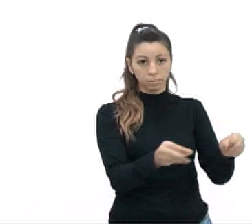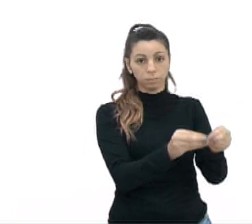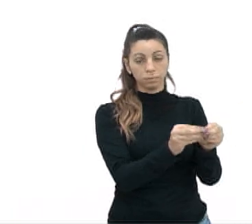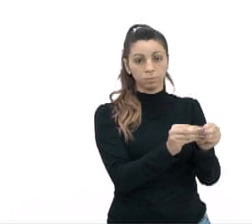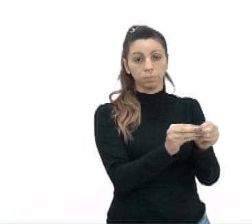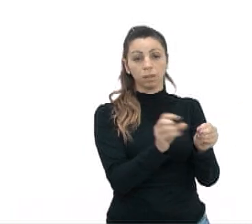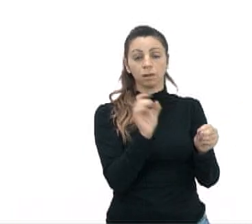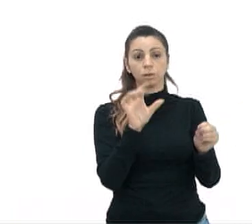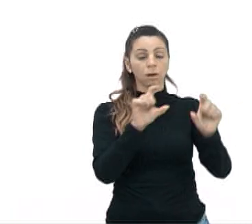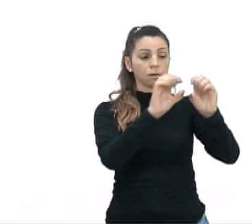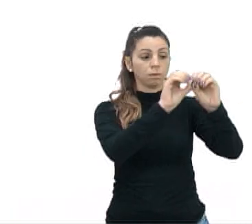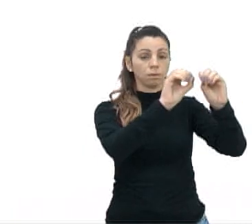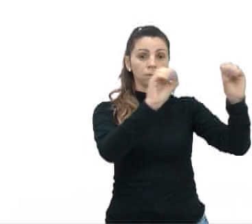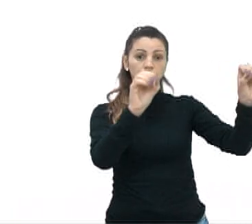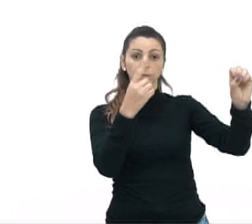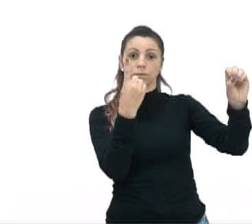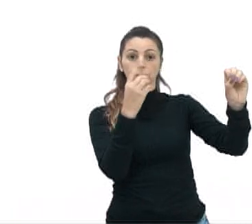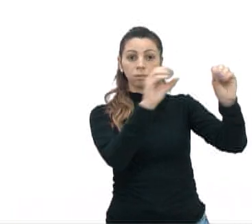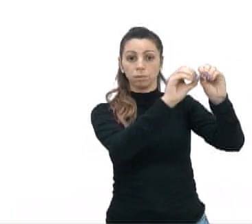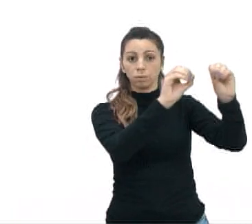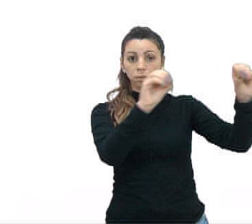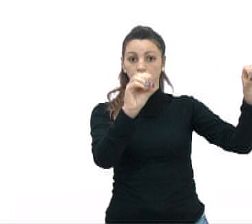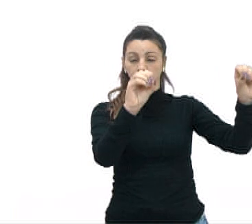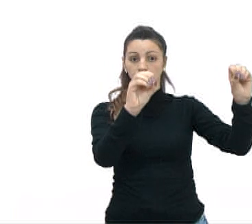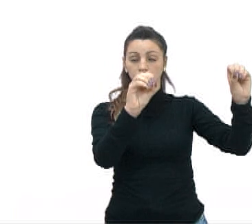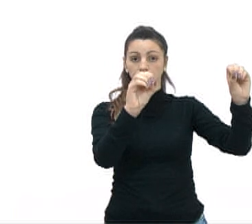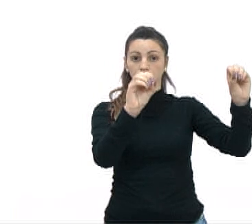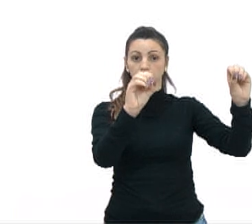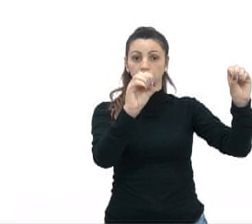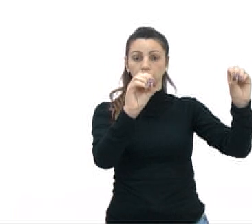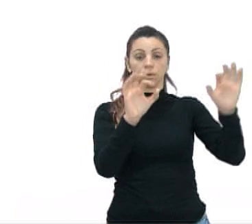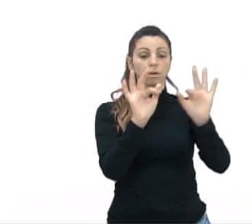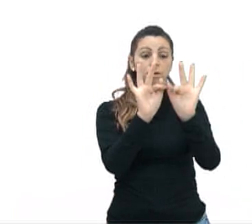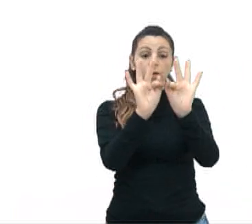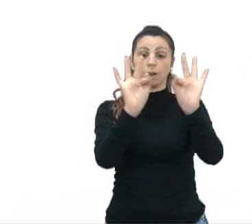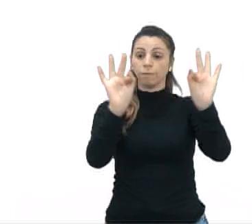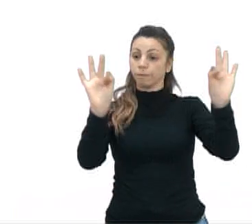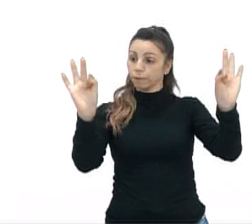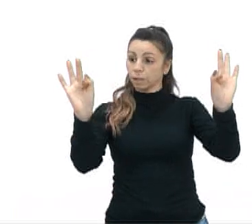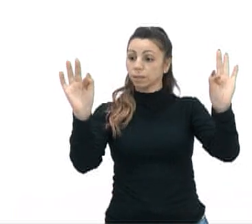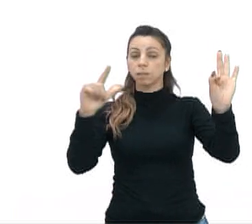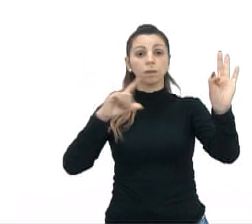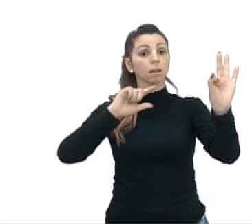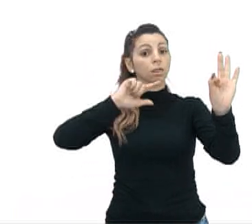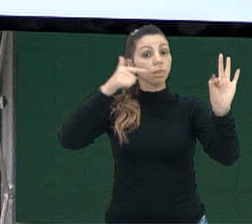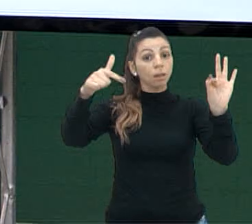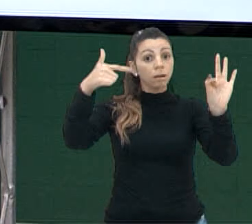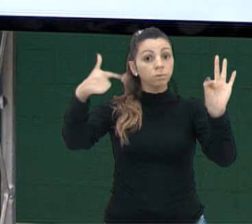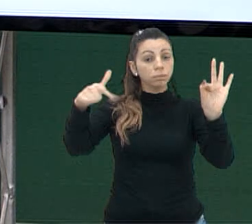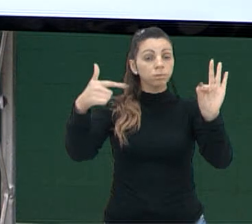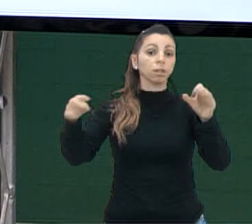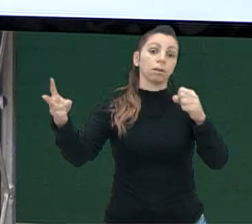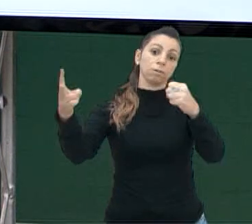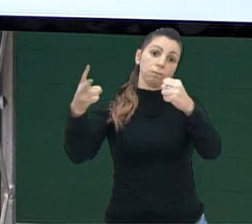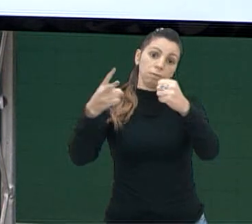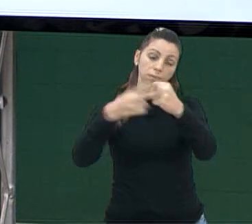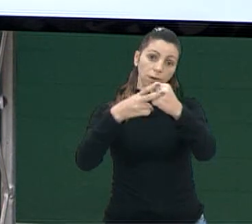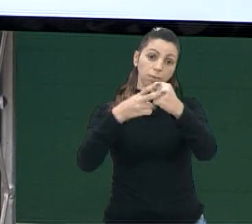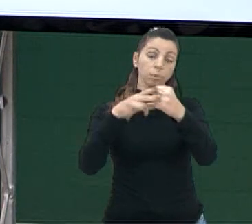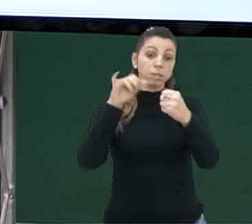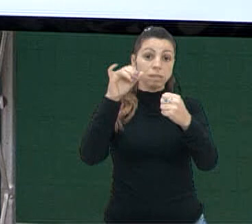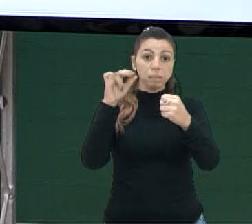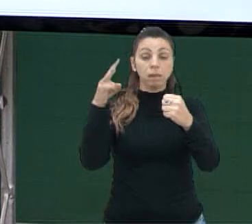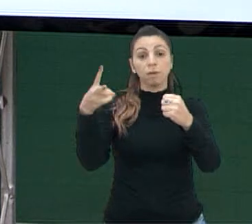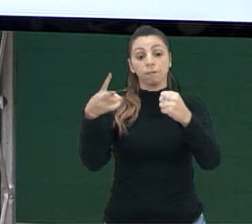uma oração, né? A gente já comentou isso, que as frases são os enunciados que não têm verbo. A partir do momento que você tem um verbo, isso se torna uma